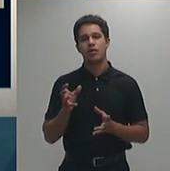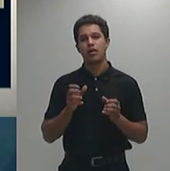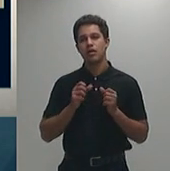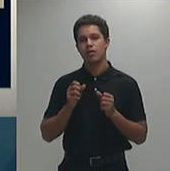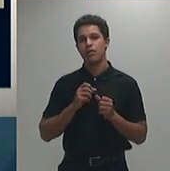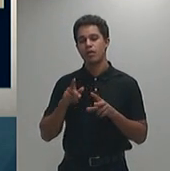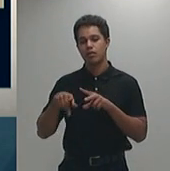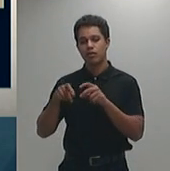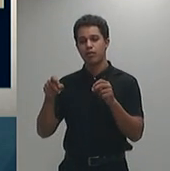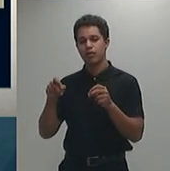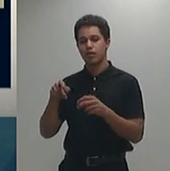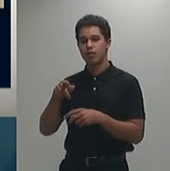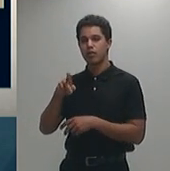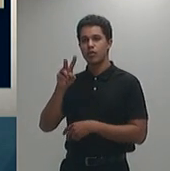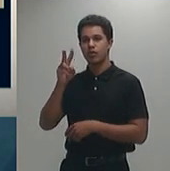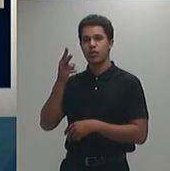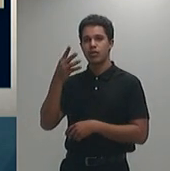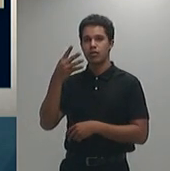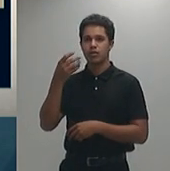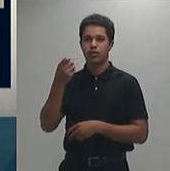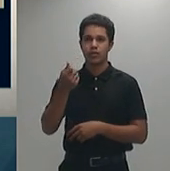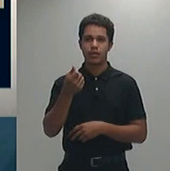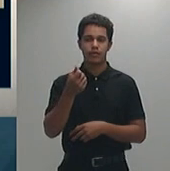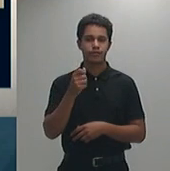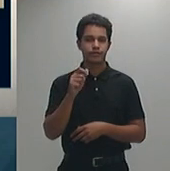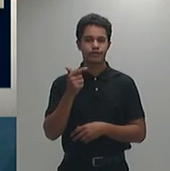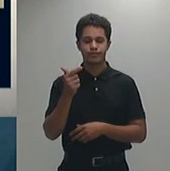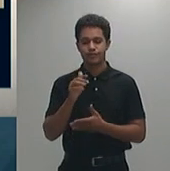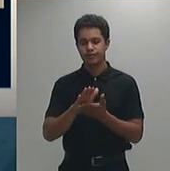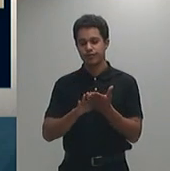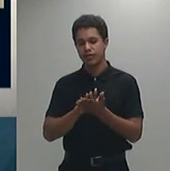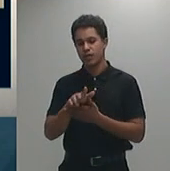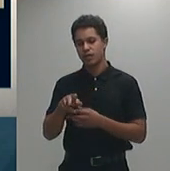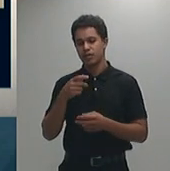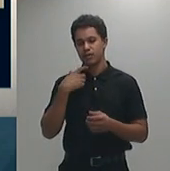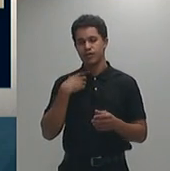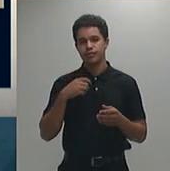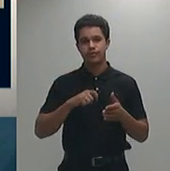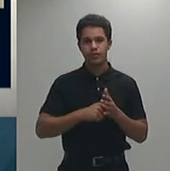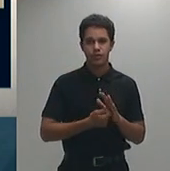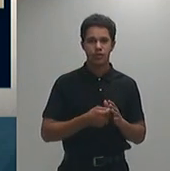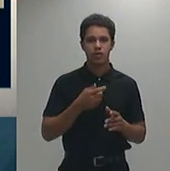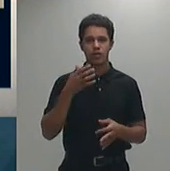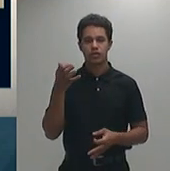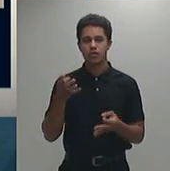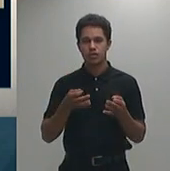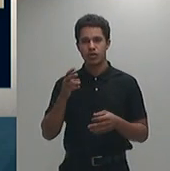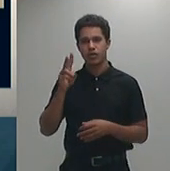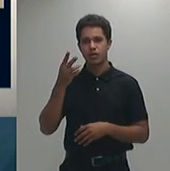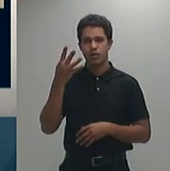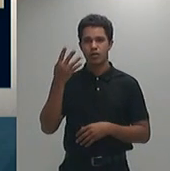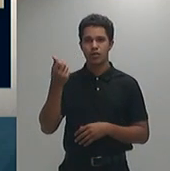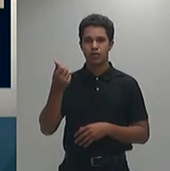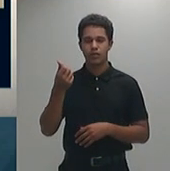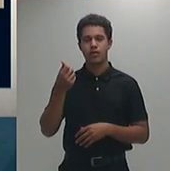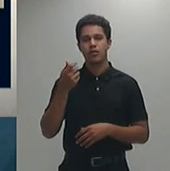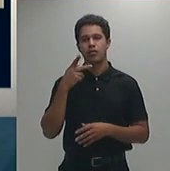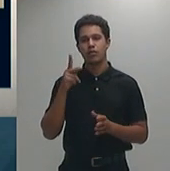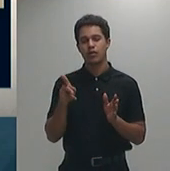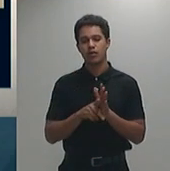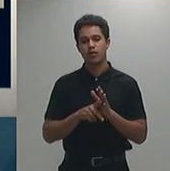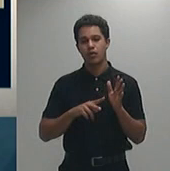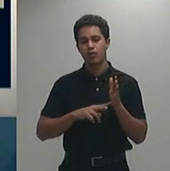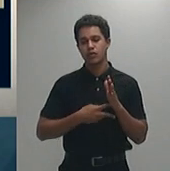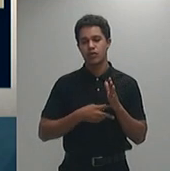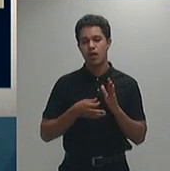estabelecido no 24 meses não aqui nenhuma censura quanto ajuizamento desta ação do artigo 246 o minoritário